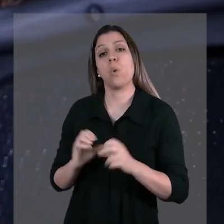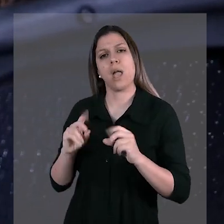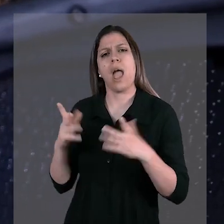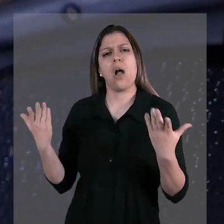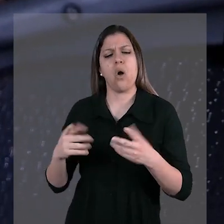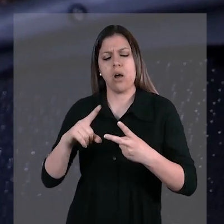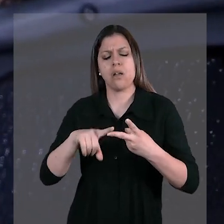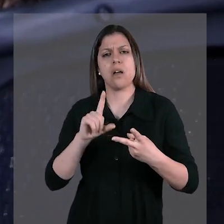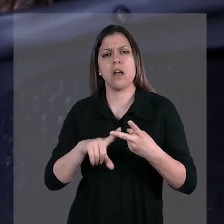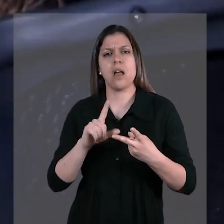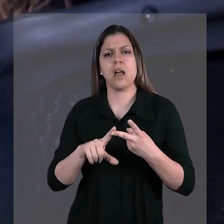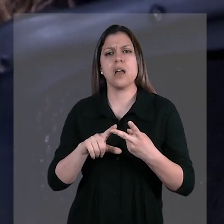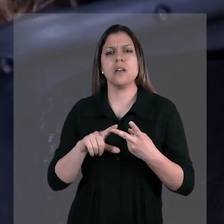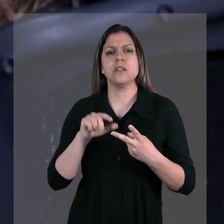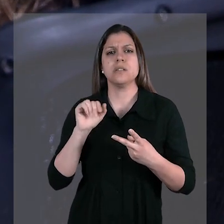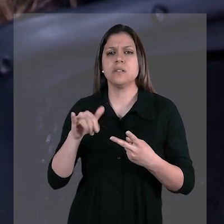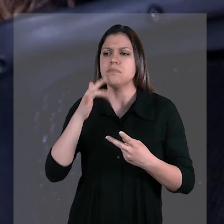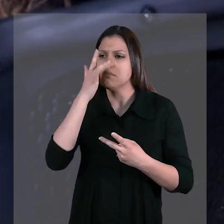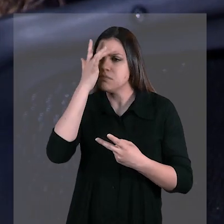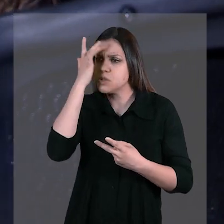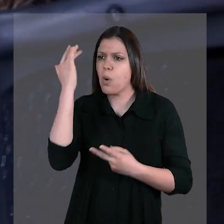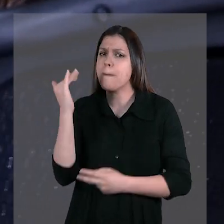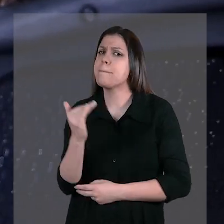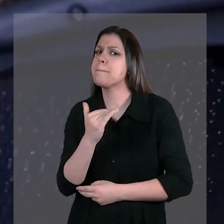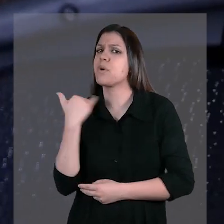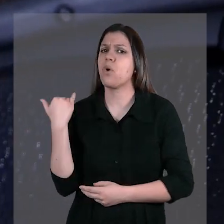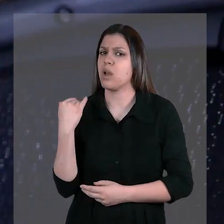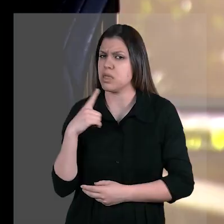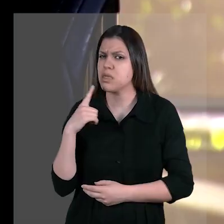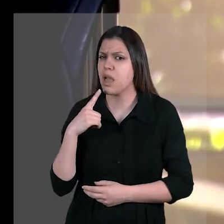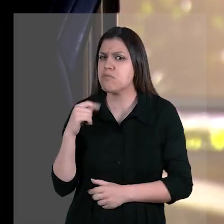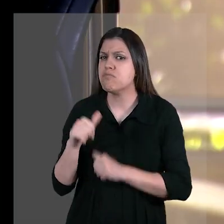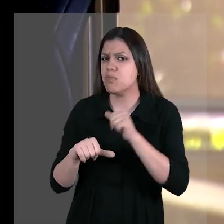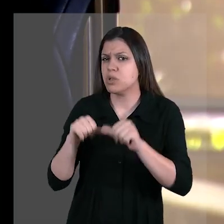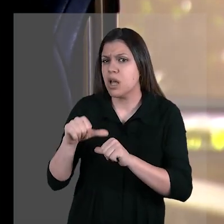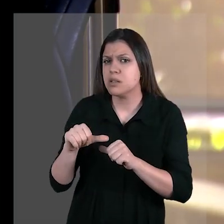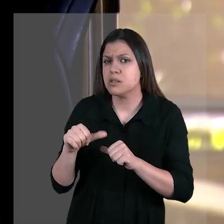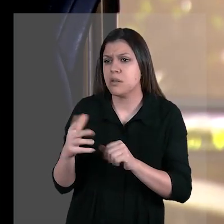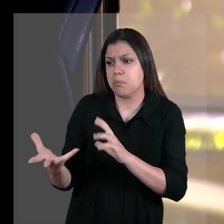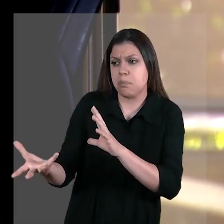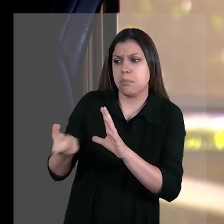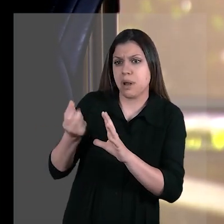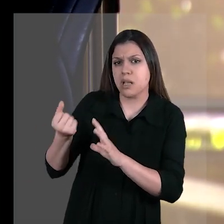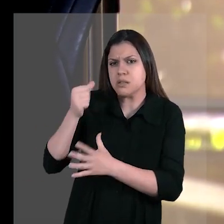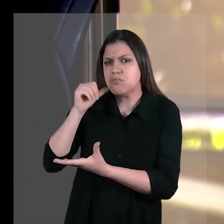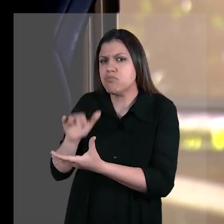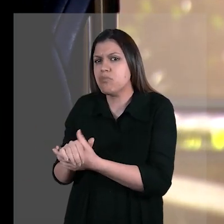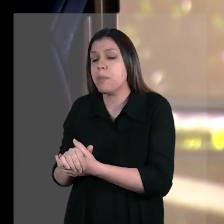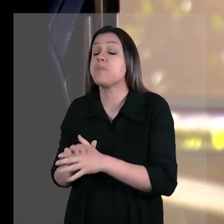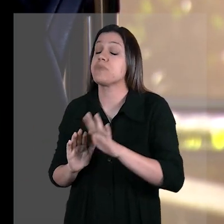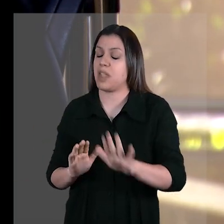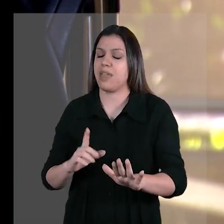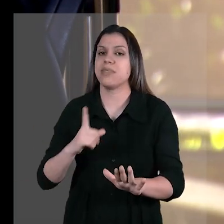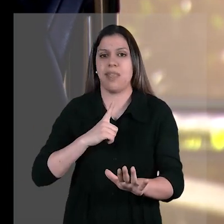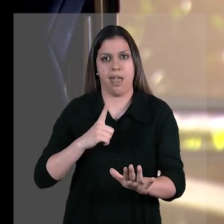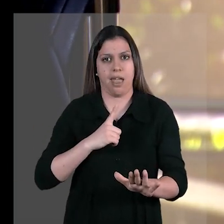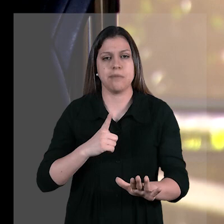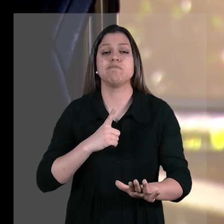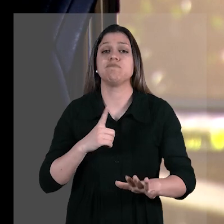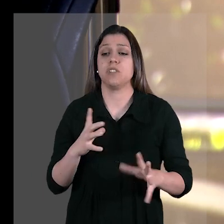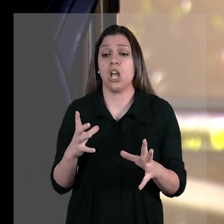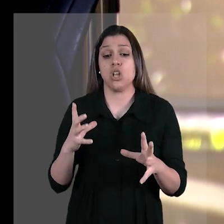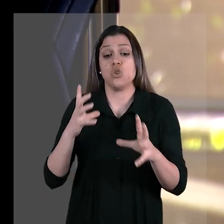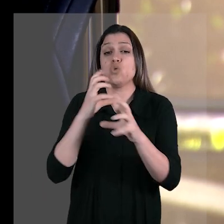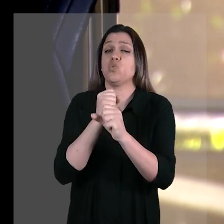pensões por morte. Alguma mudança significativa será trazida pela reforma, doutora? Sim. Primeiramente no cálculo,